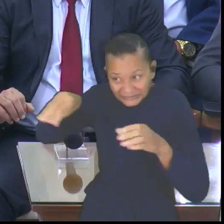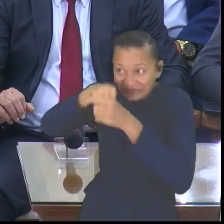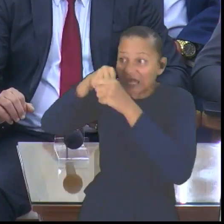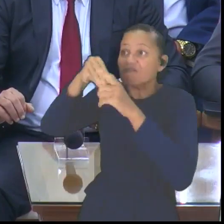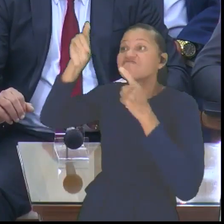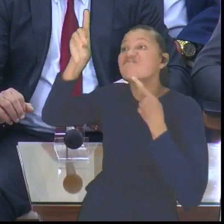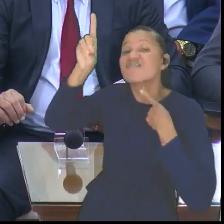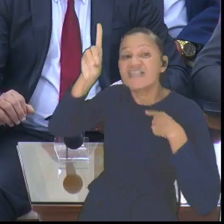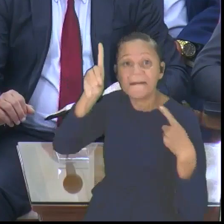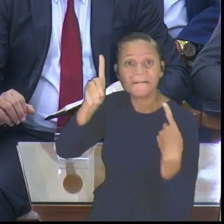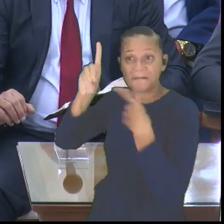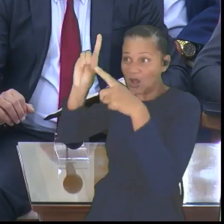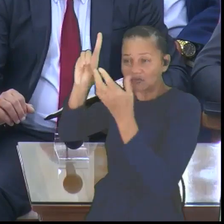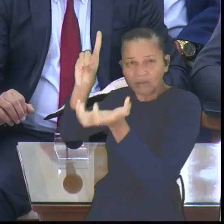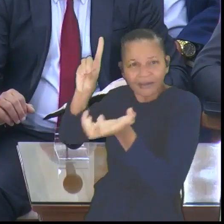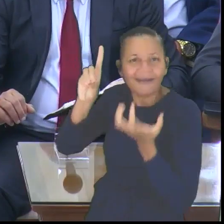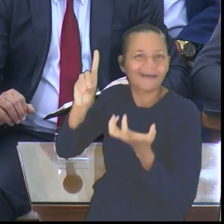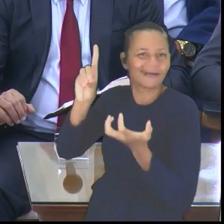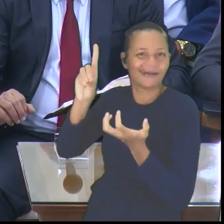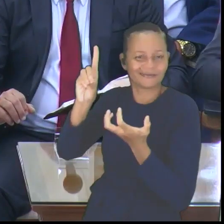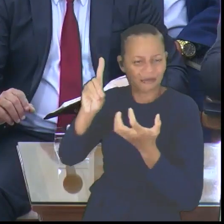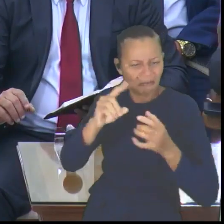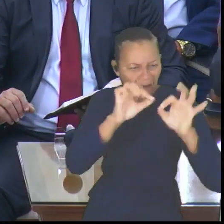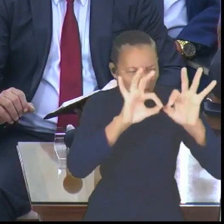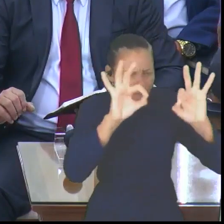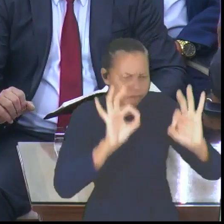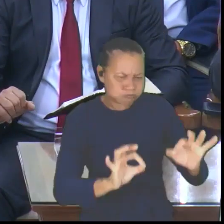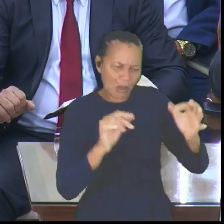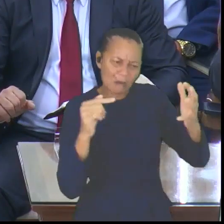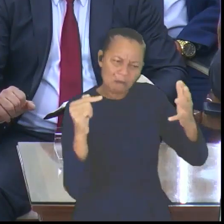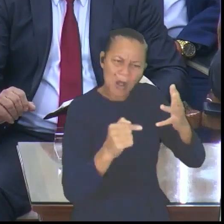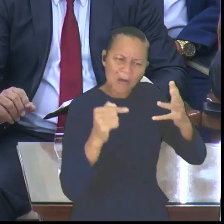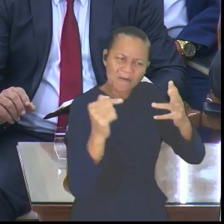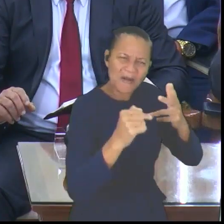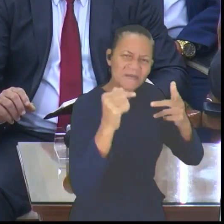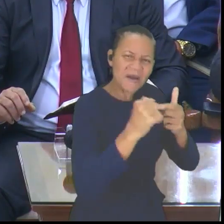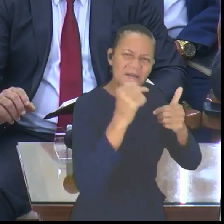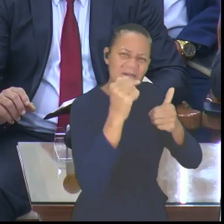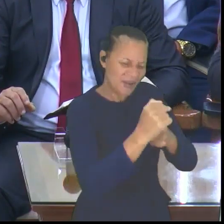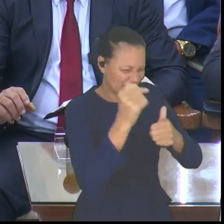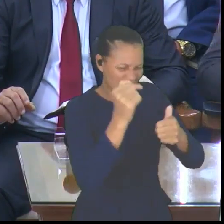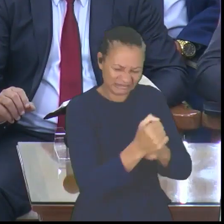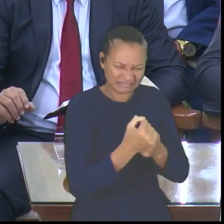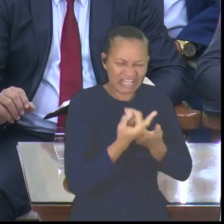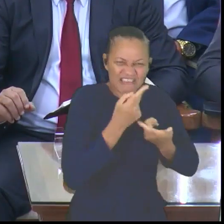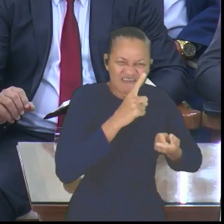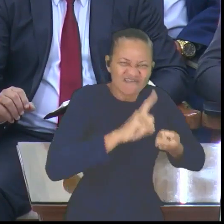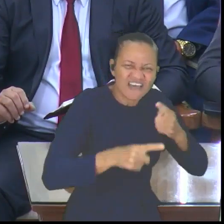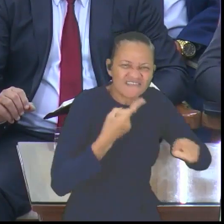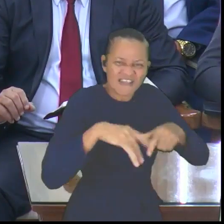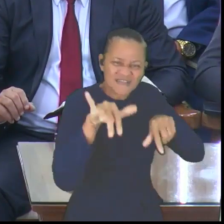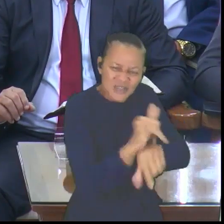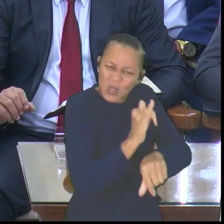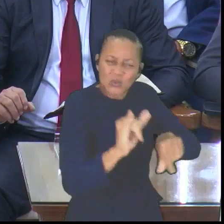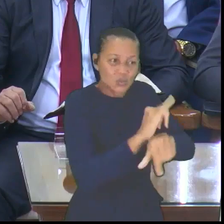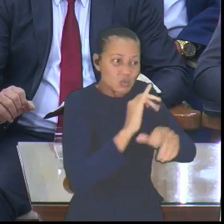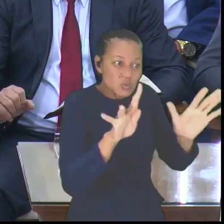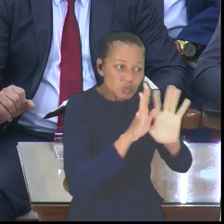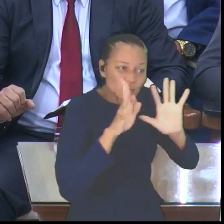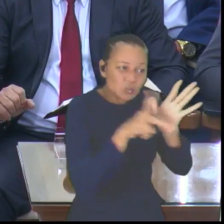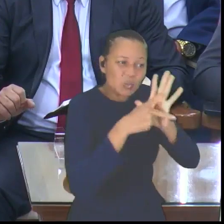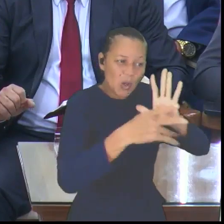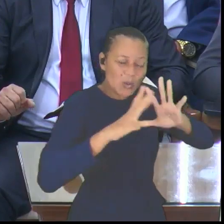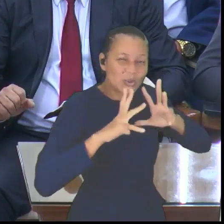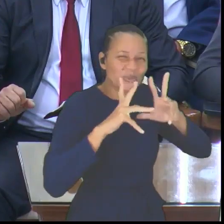sua vontade, do seu querer, esses projetos, esses planos, essas armadilhas, tudo o que fizer